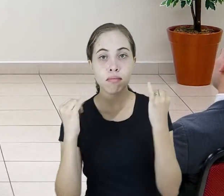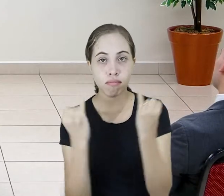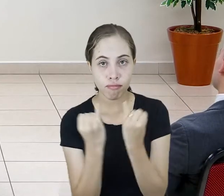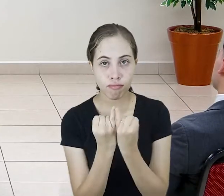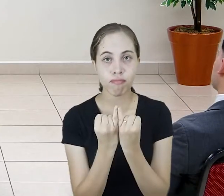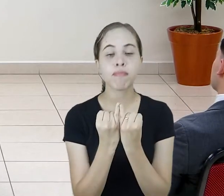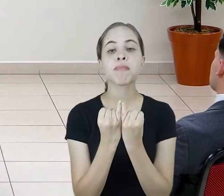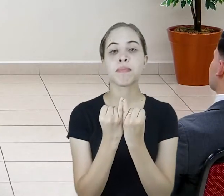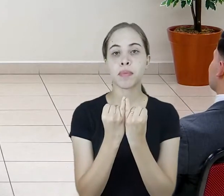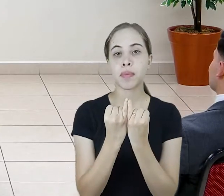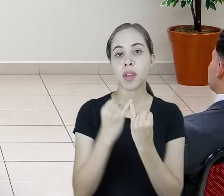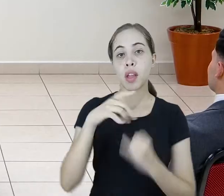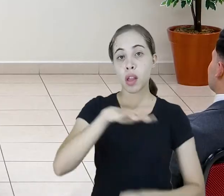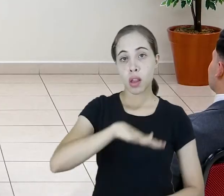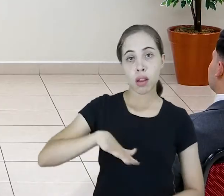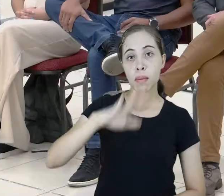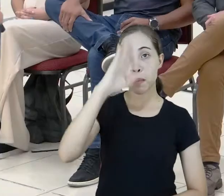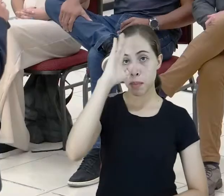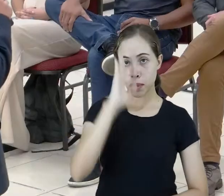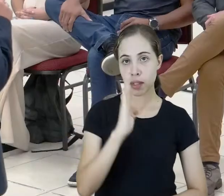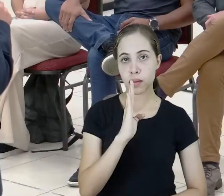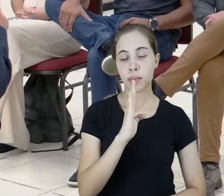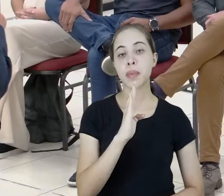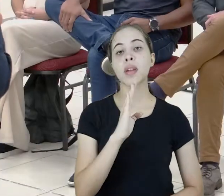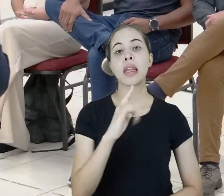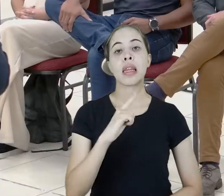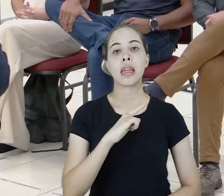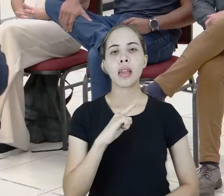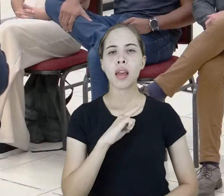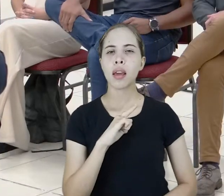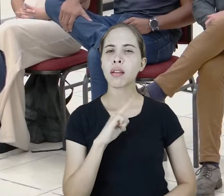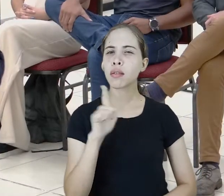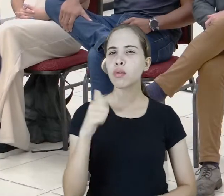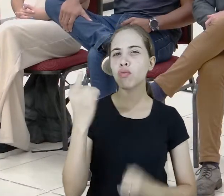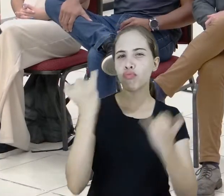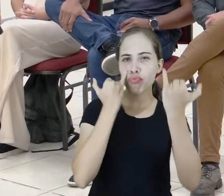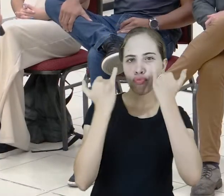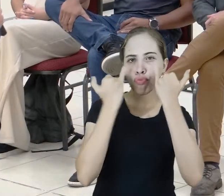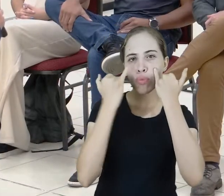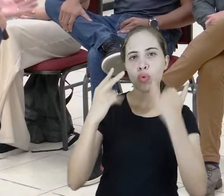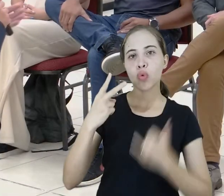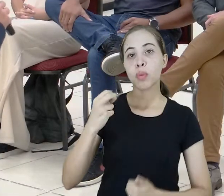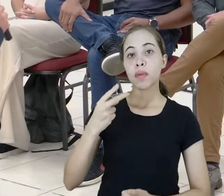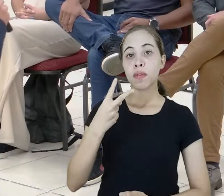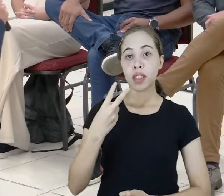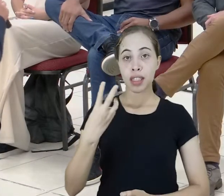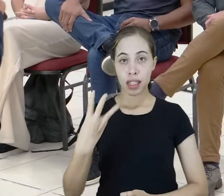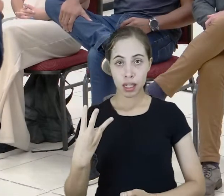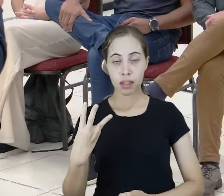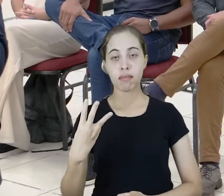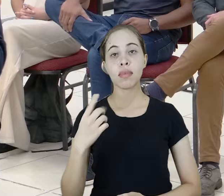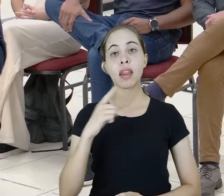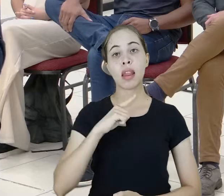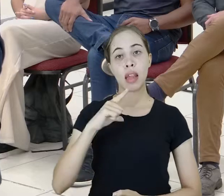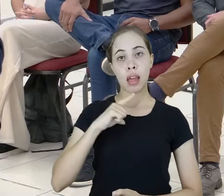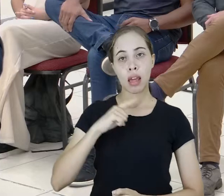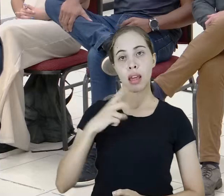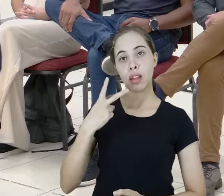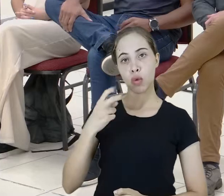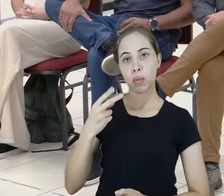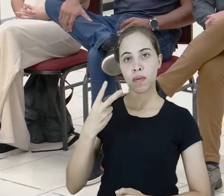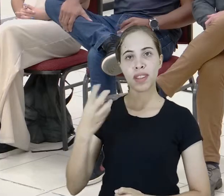e instituto em nosso país. Nós temos, são dados de 2023, tivemos